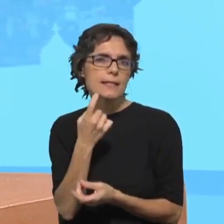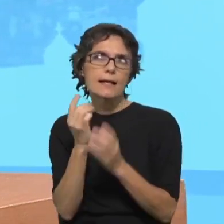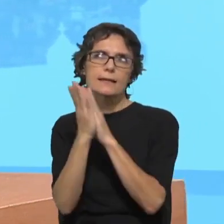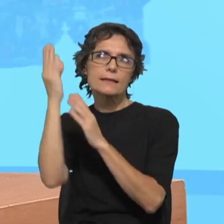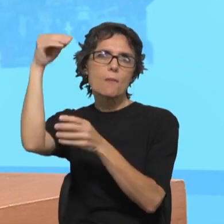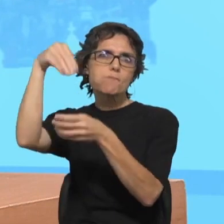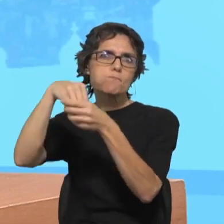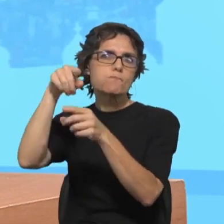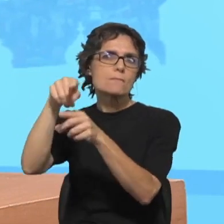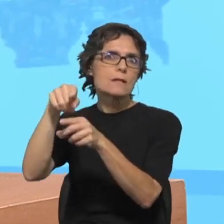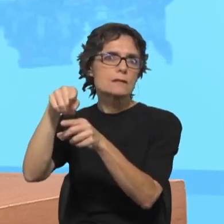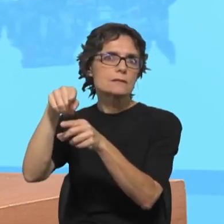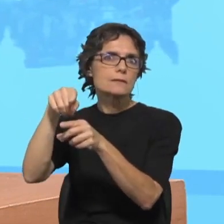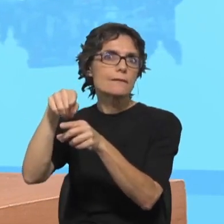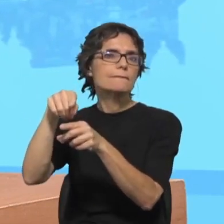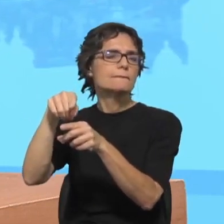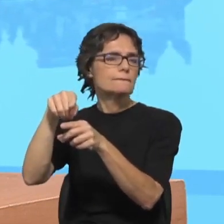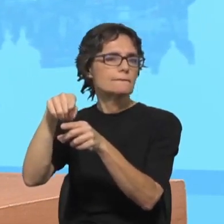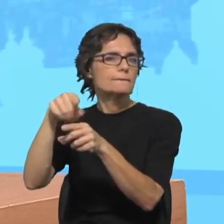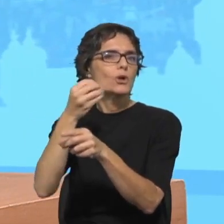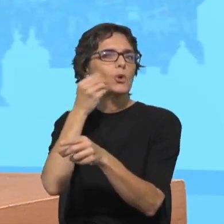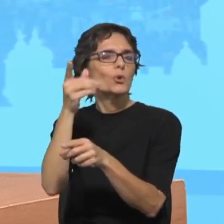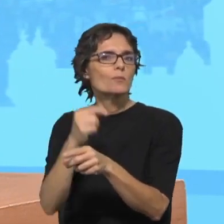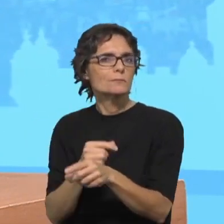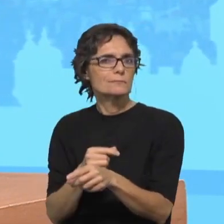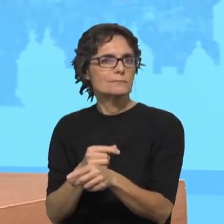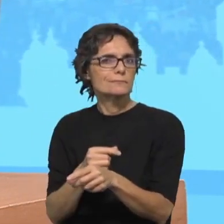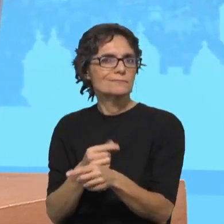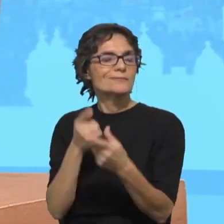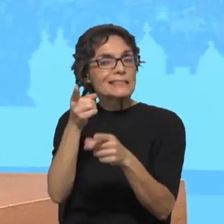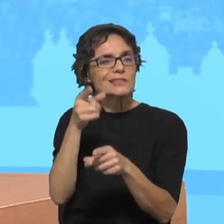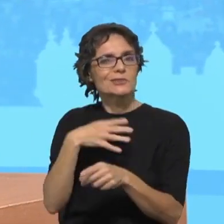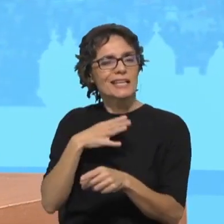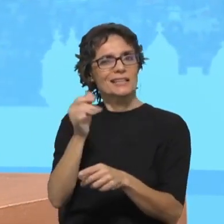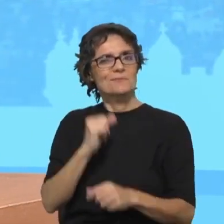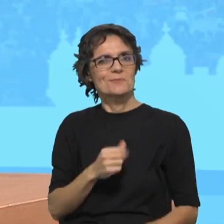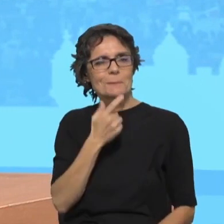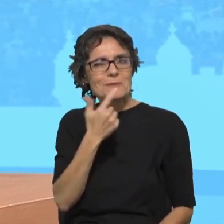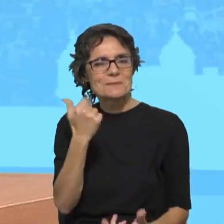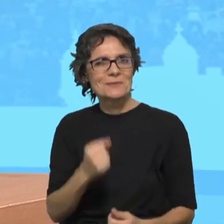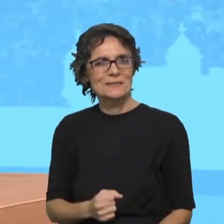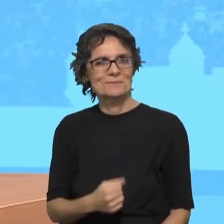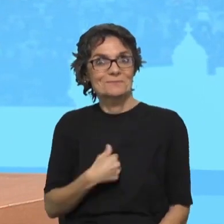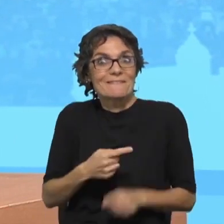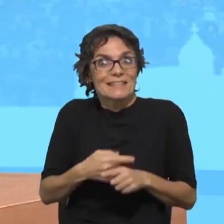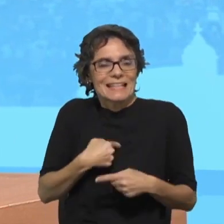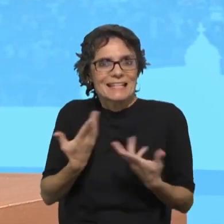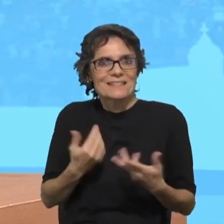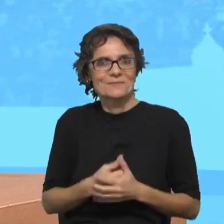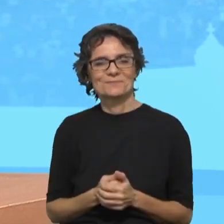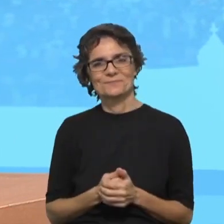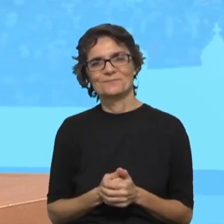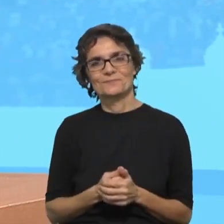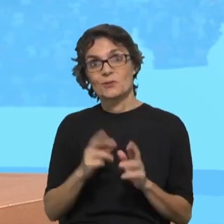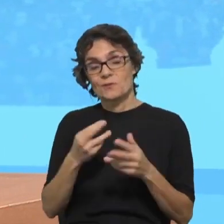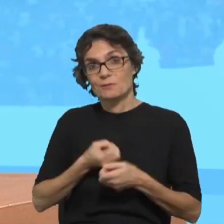com o transcendente, exprime ou não exprime. É exatamente isso que eu gostaria de ser capaz de